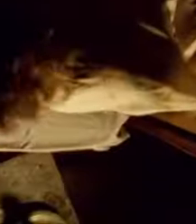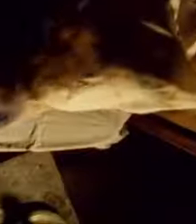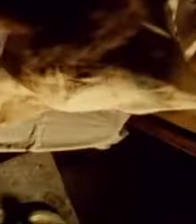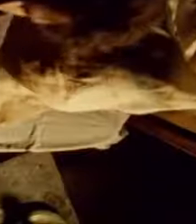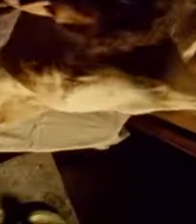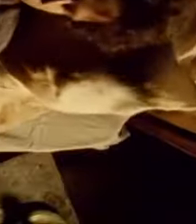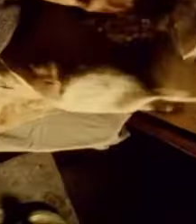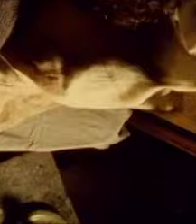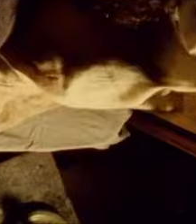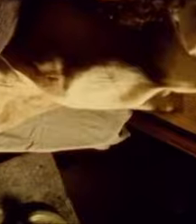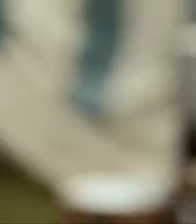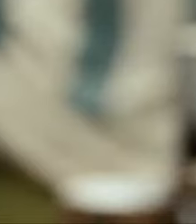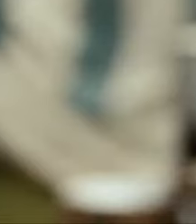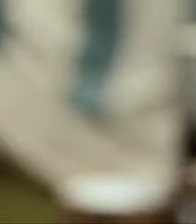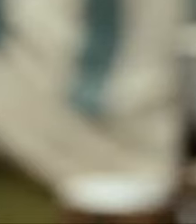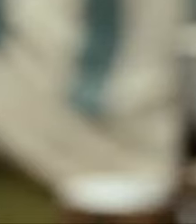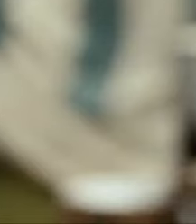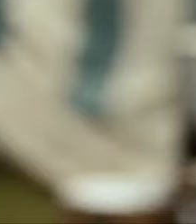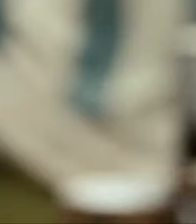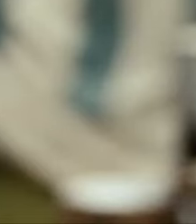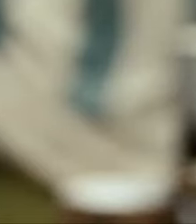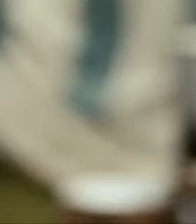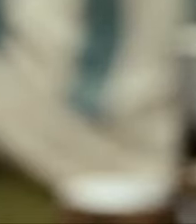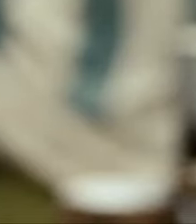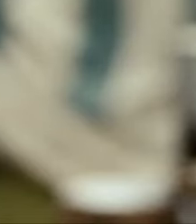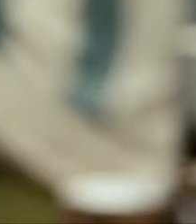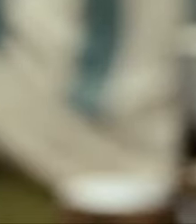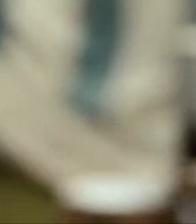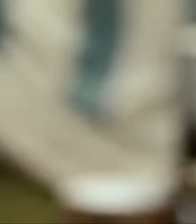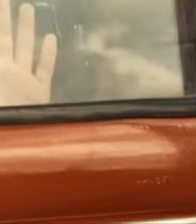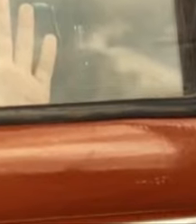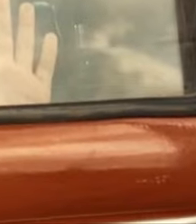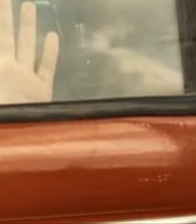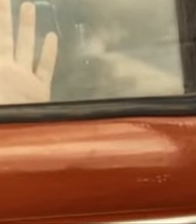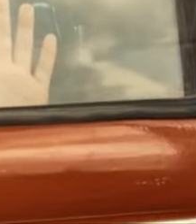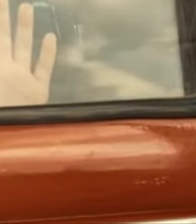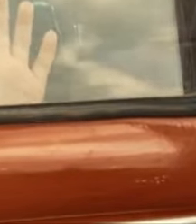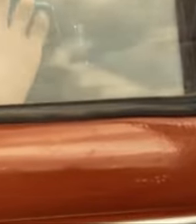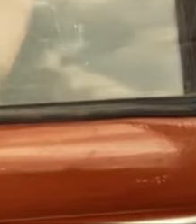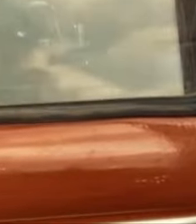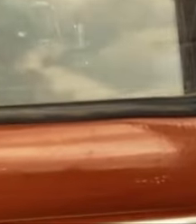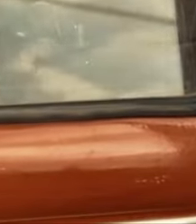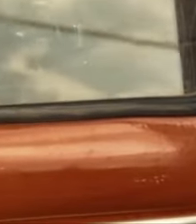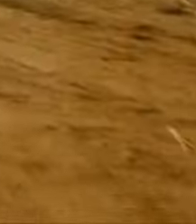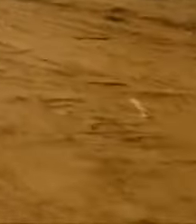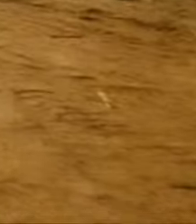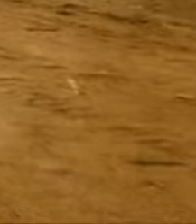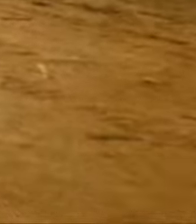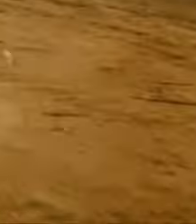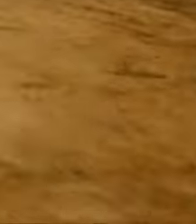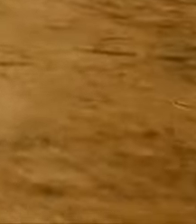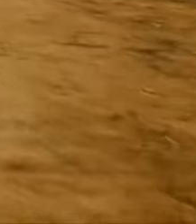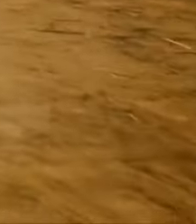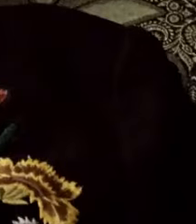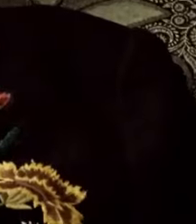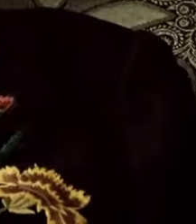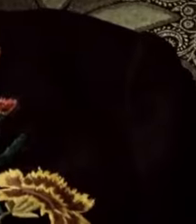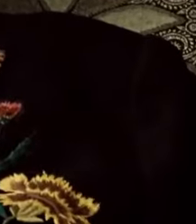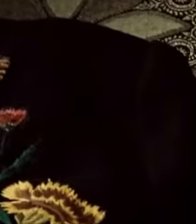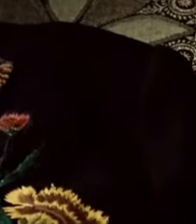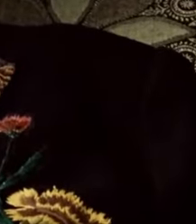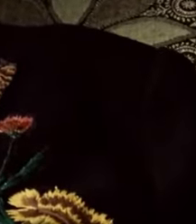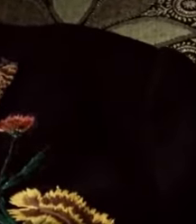circo. Até que um deles resolve desistir da vida de sonhos e viver o teatro ilusório